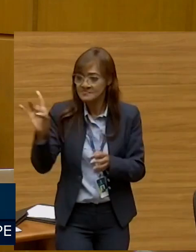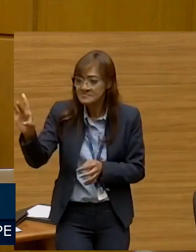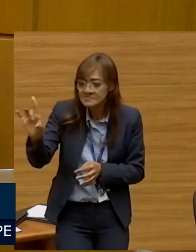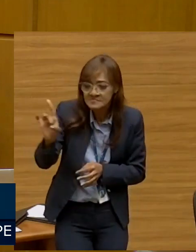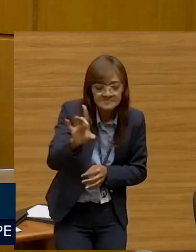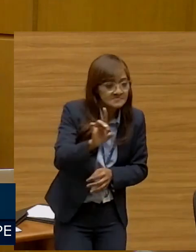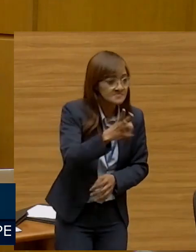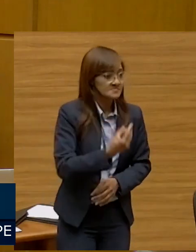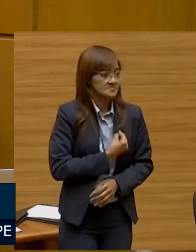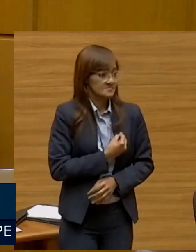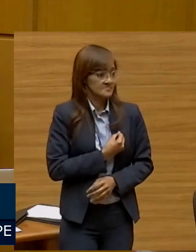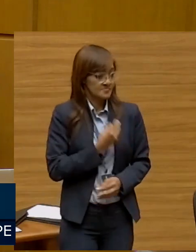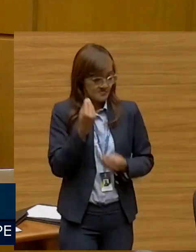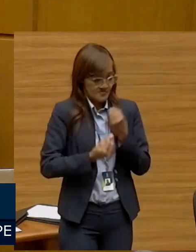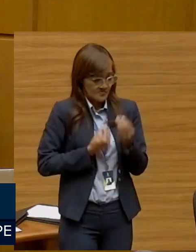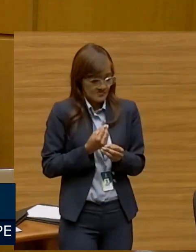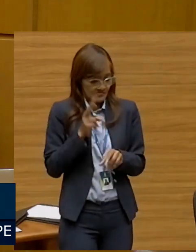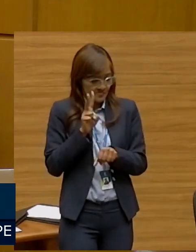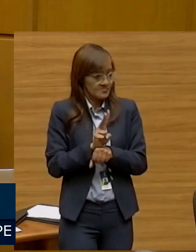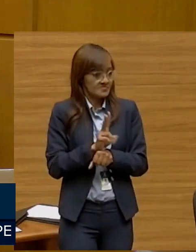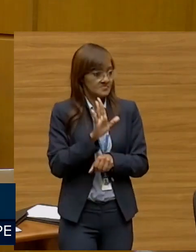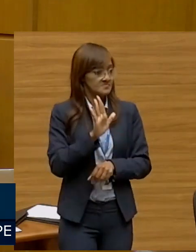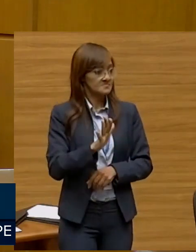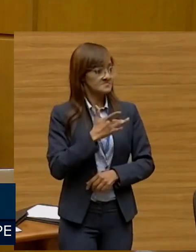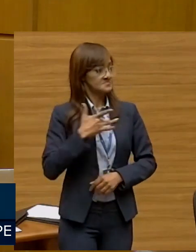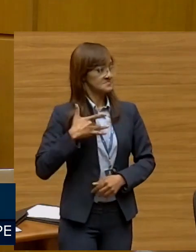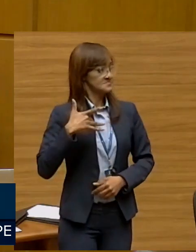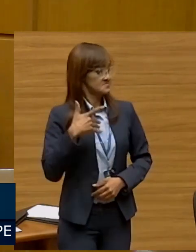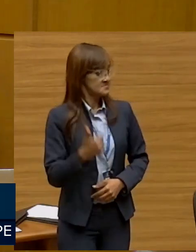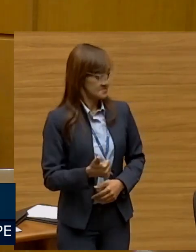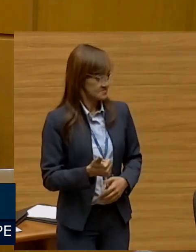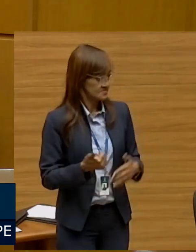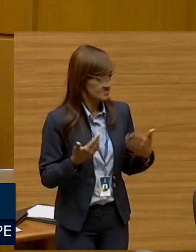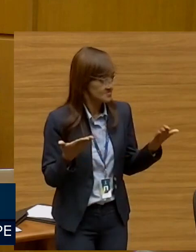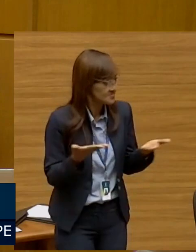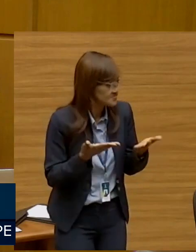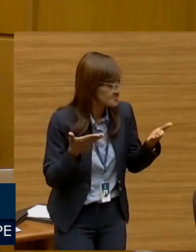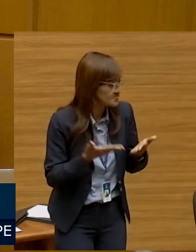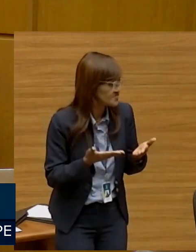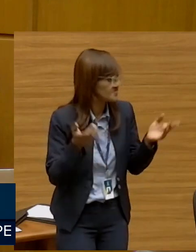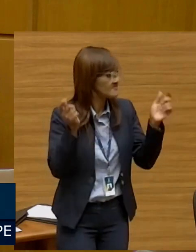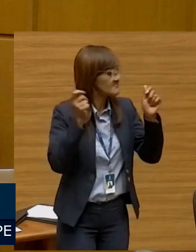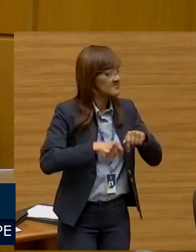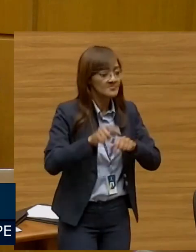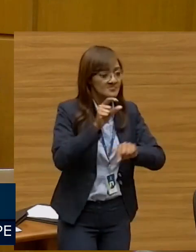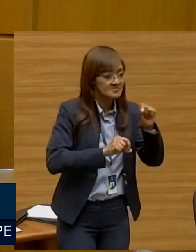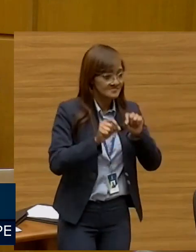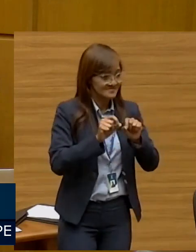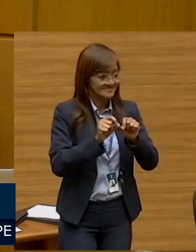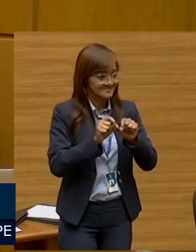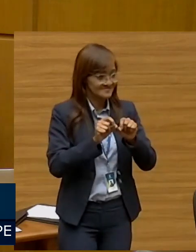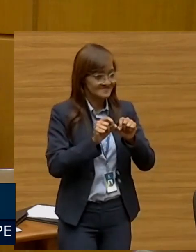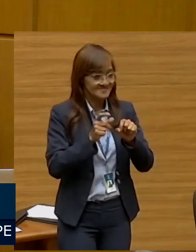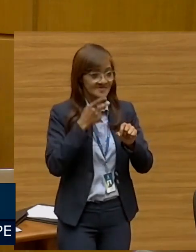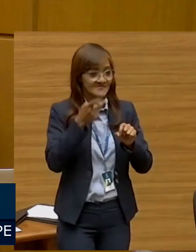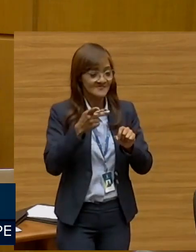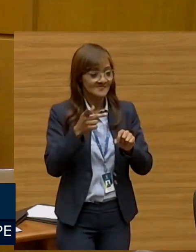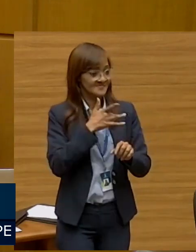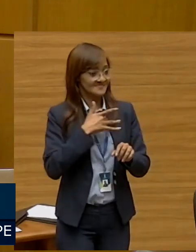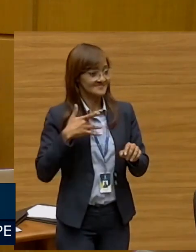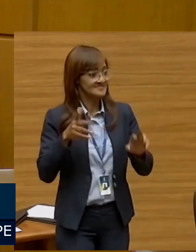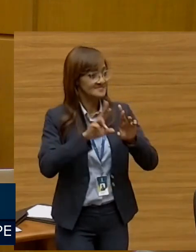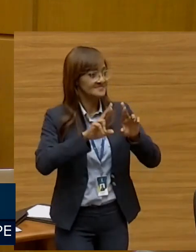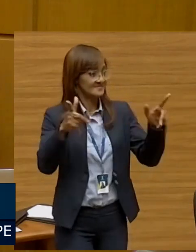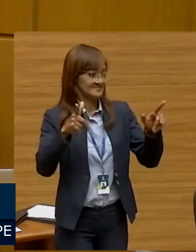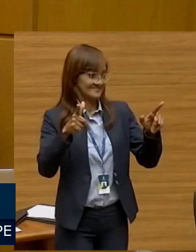o próprio cuidado em saúde, frente às suas fragilidades do atendimento, e falando em saúde... É diferente, pois